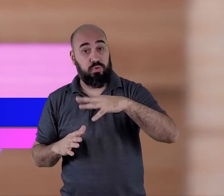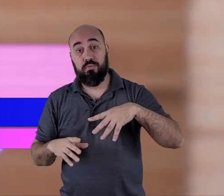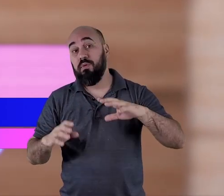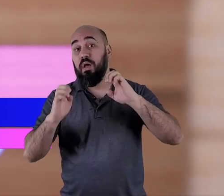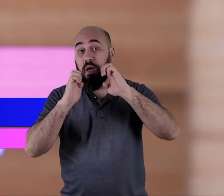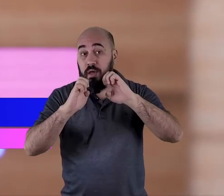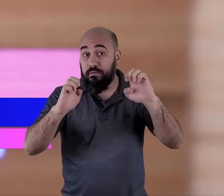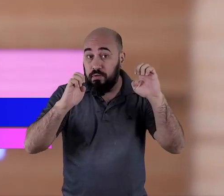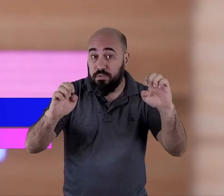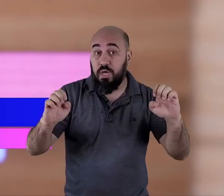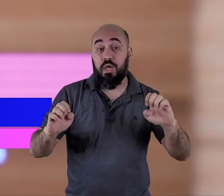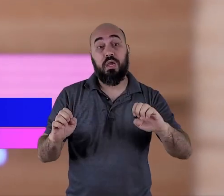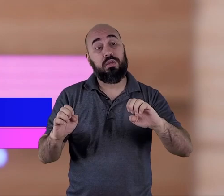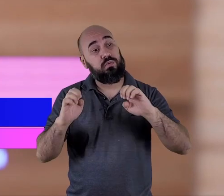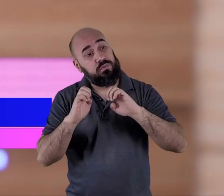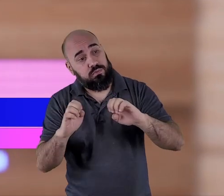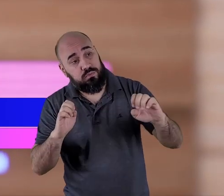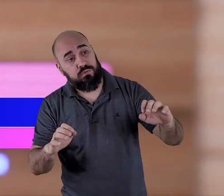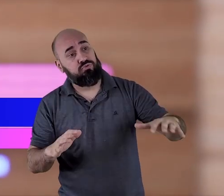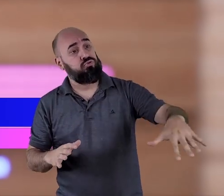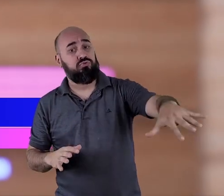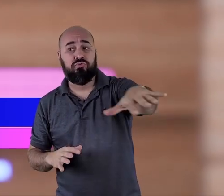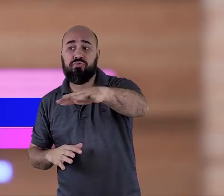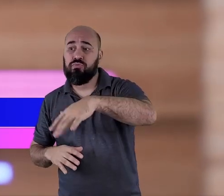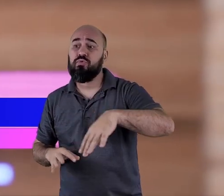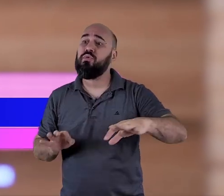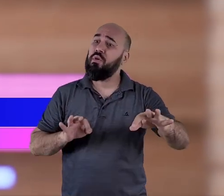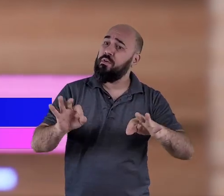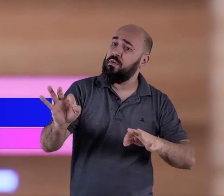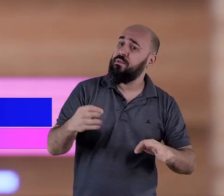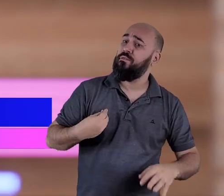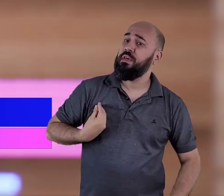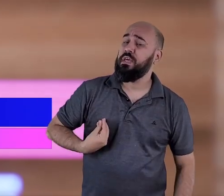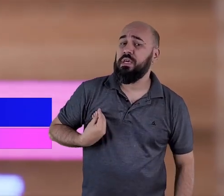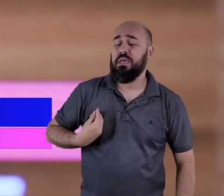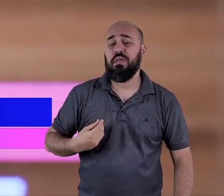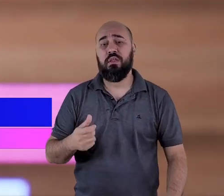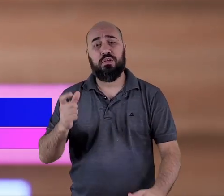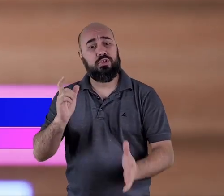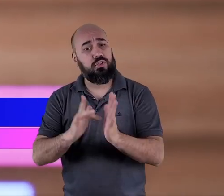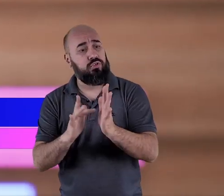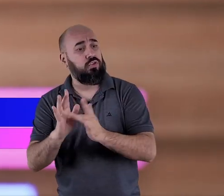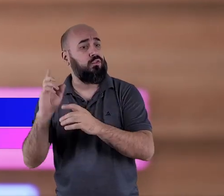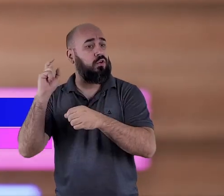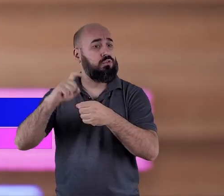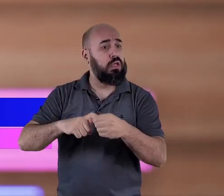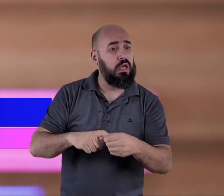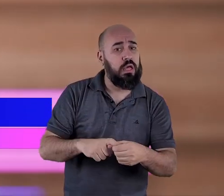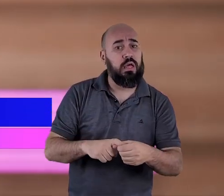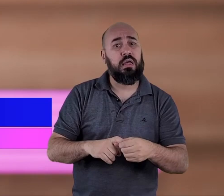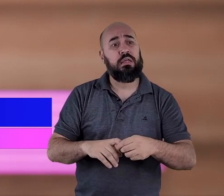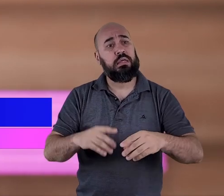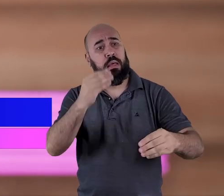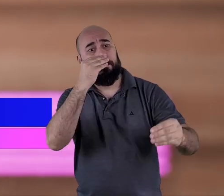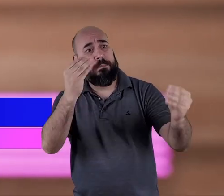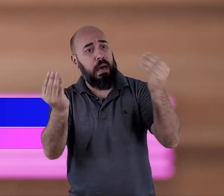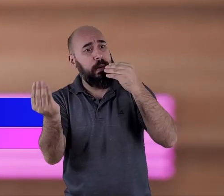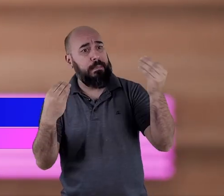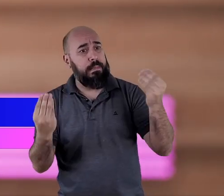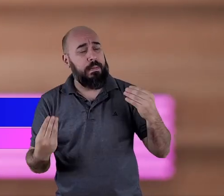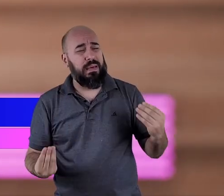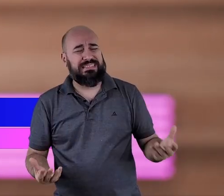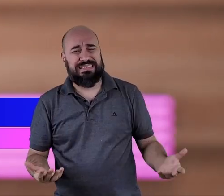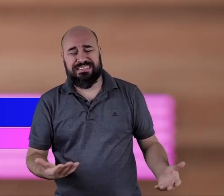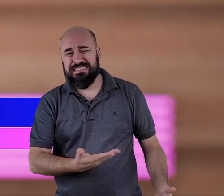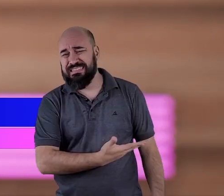anjos, são proclamadas globalmente para as pessoas se prepararem para o retorno de Jesus. Mas o ponto mais alto